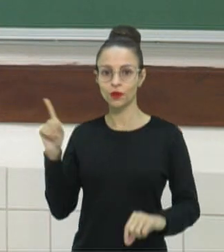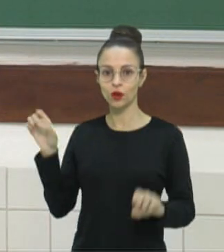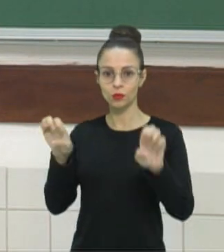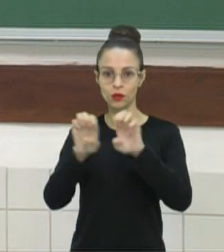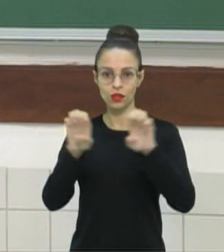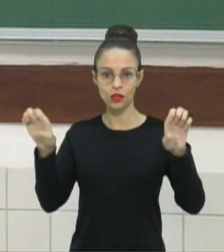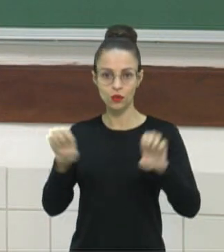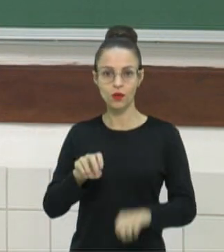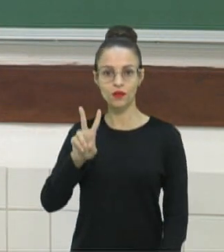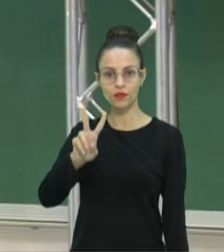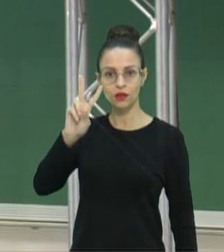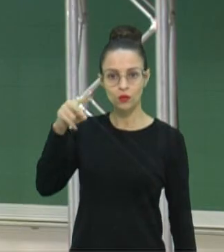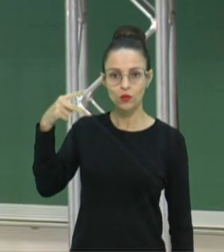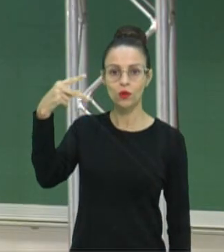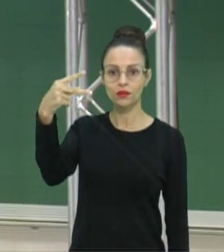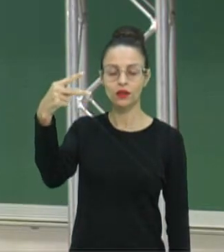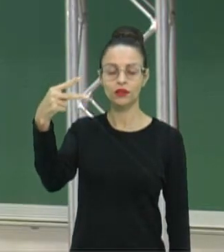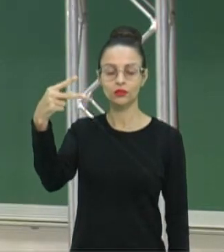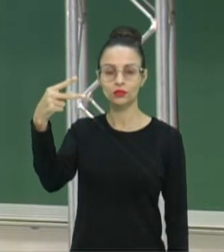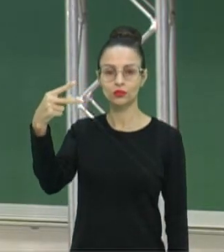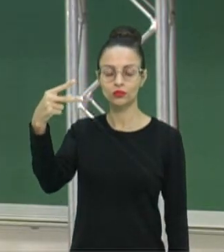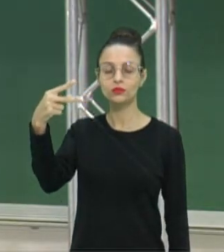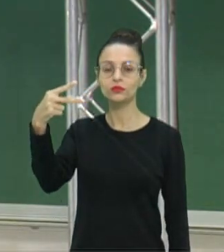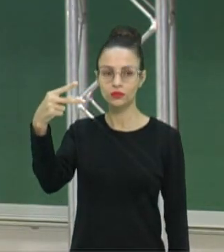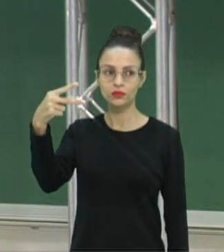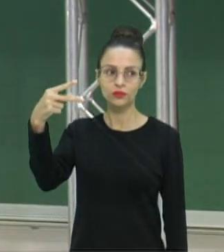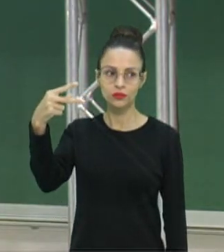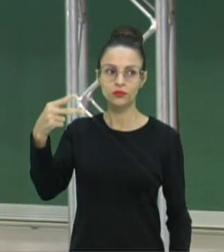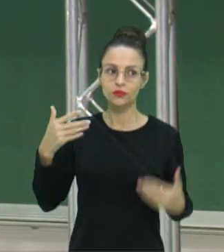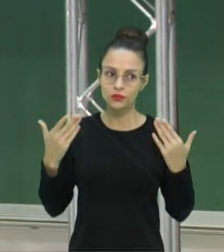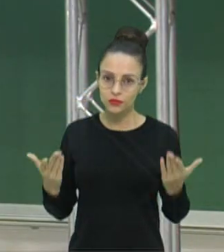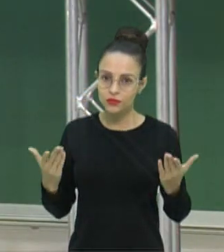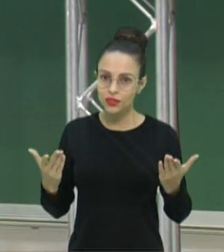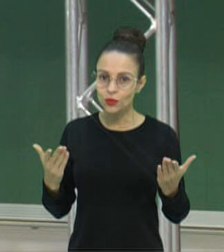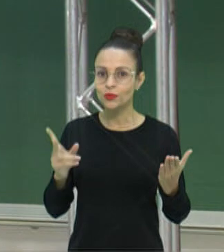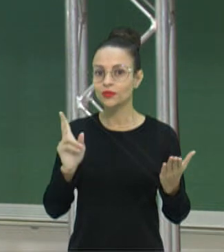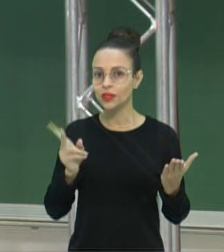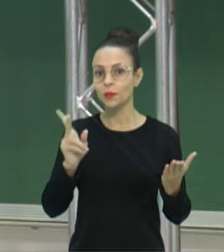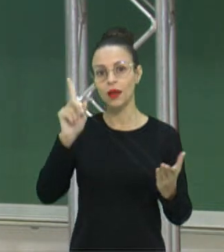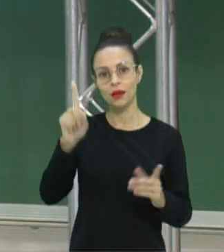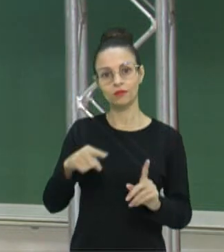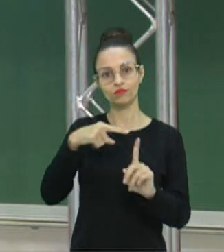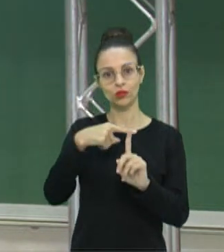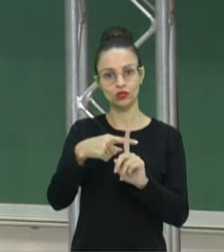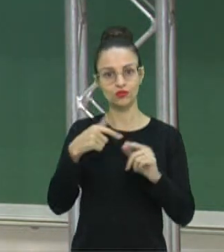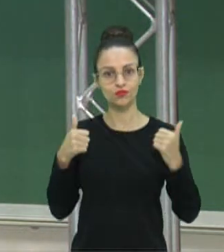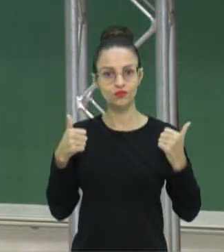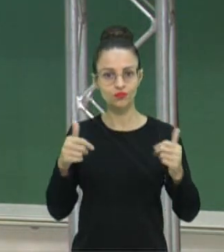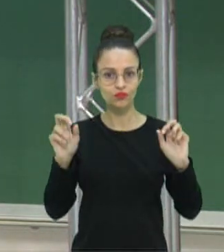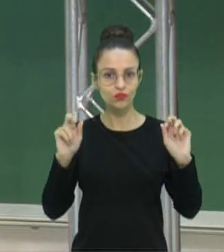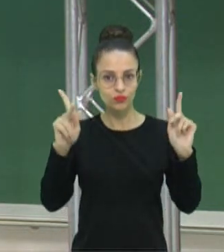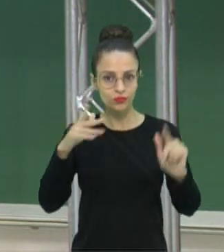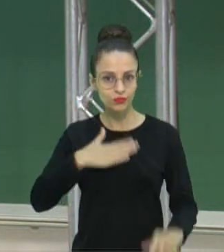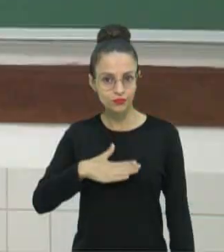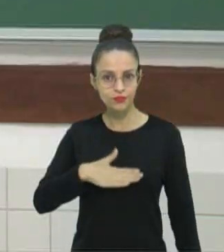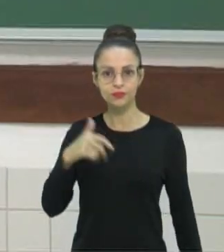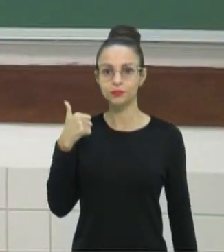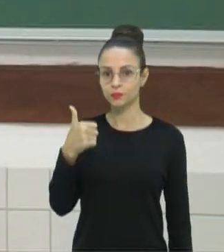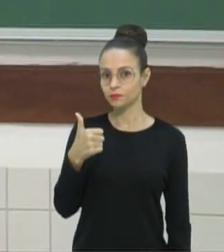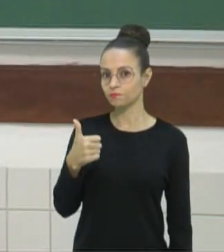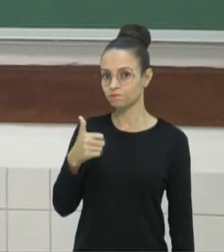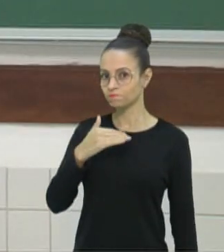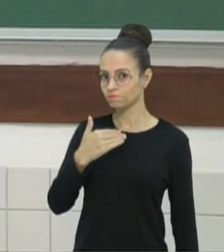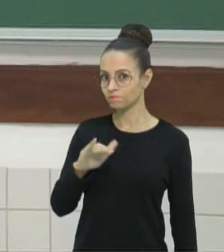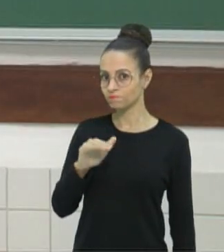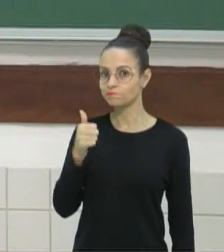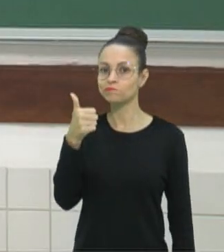velocidade é elevada ao quadrado, né? E todo termo elevado ao quadrado sempre é positivo. Ok? Tranquilo? De